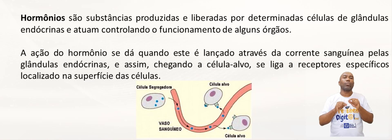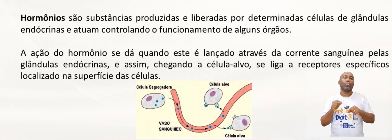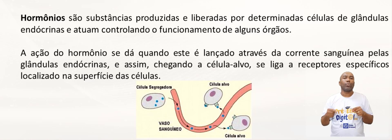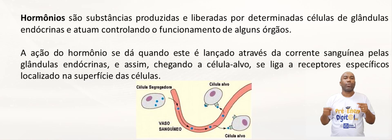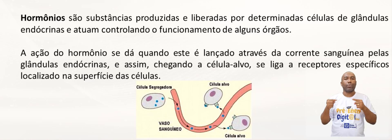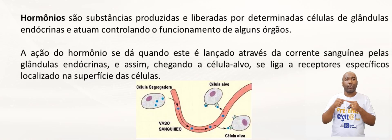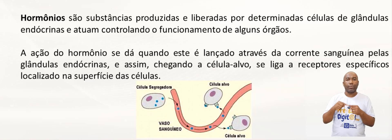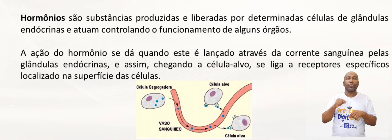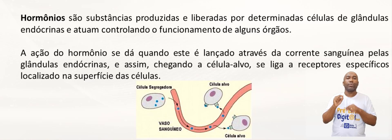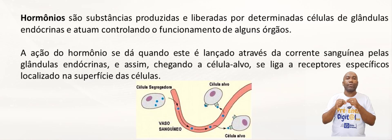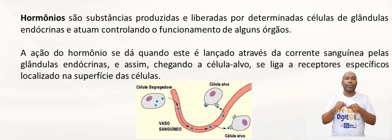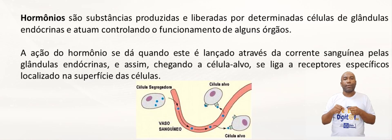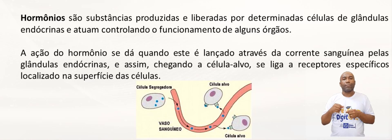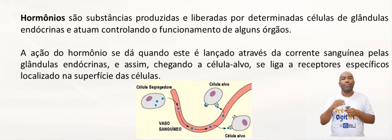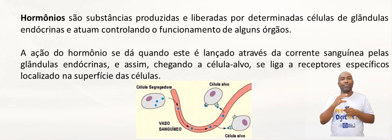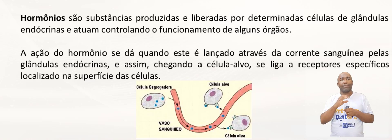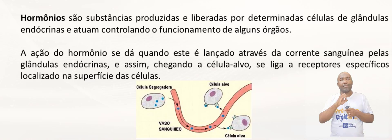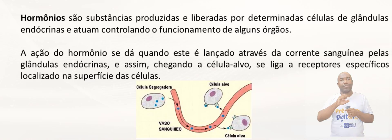de